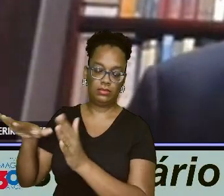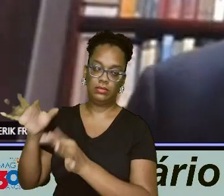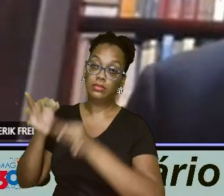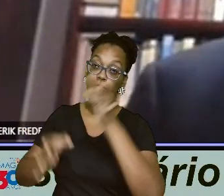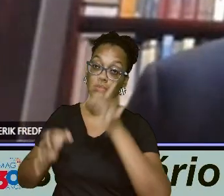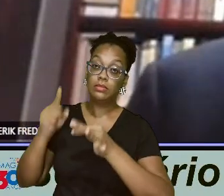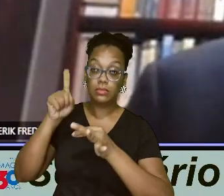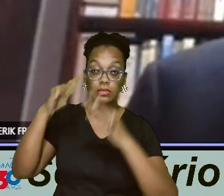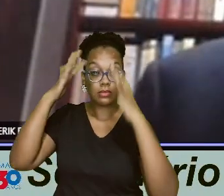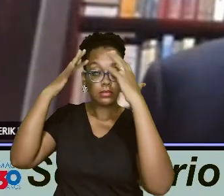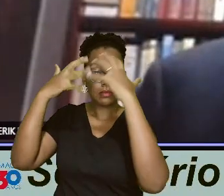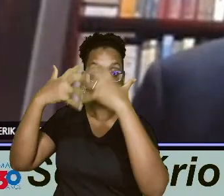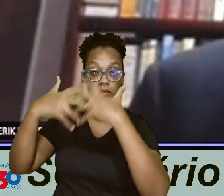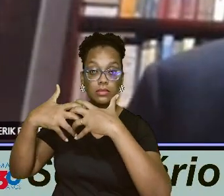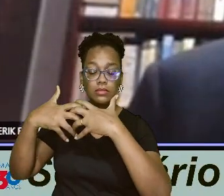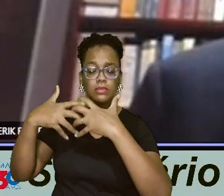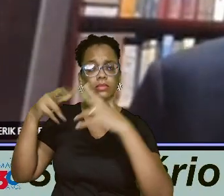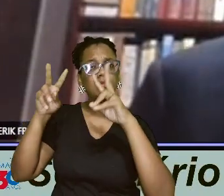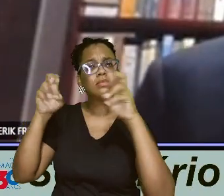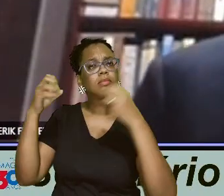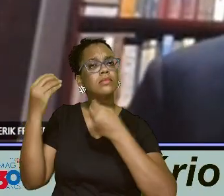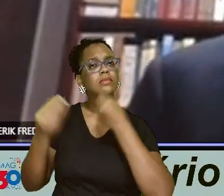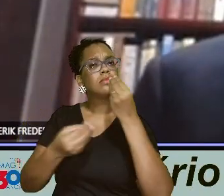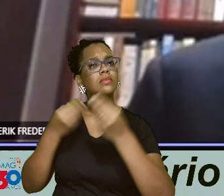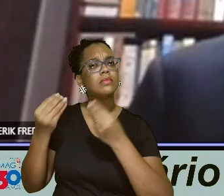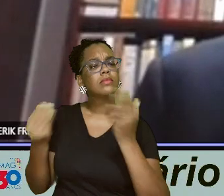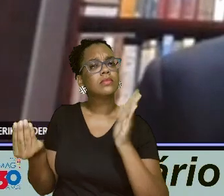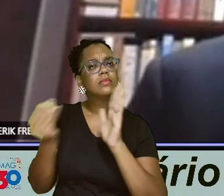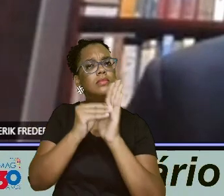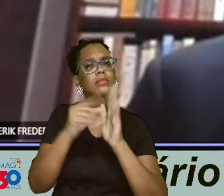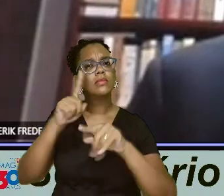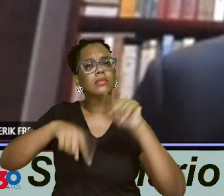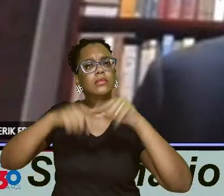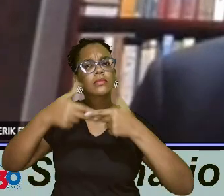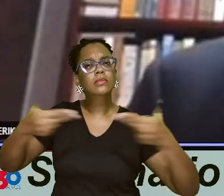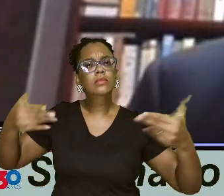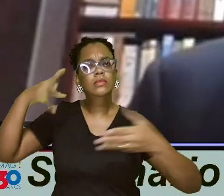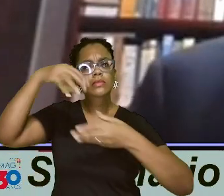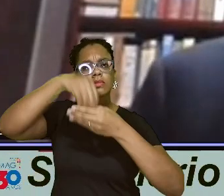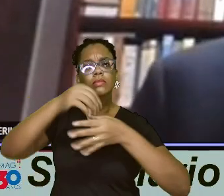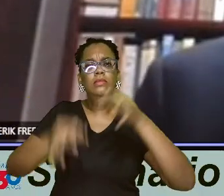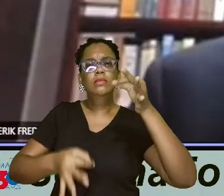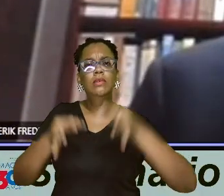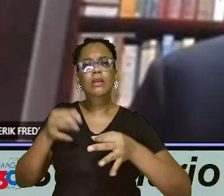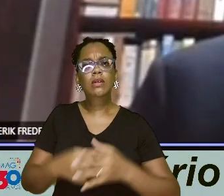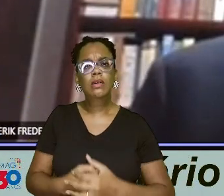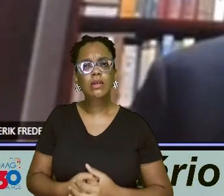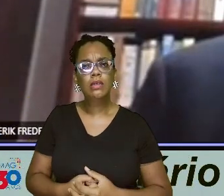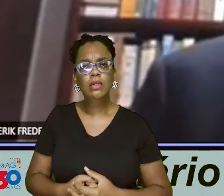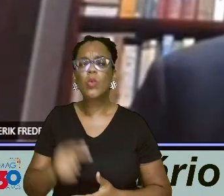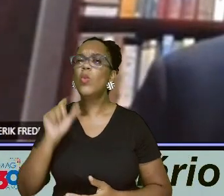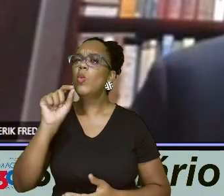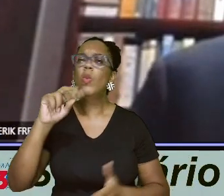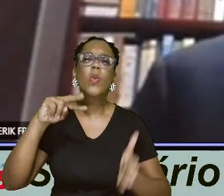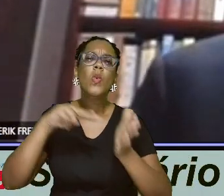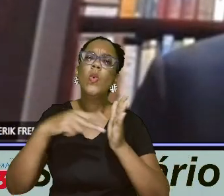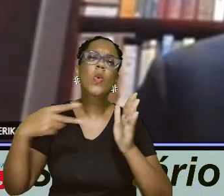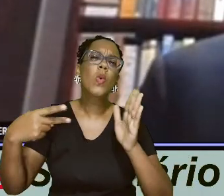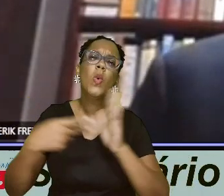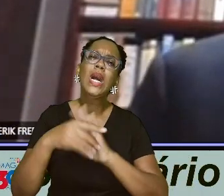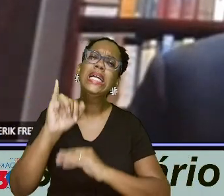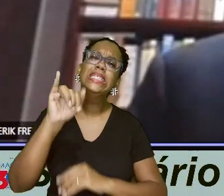sobre como devem ser alocados os recursos no judiciário, o que significa inércia do